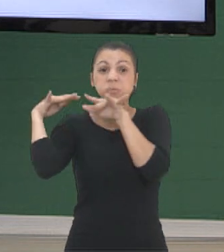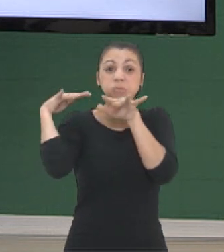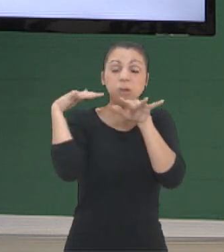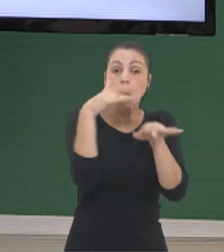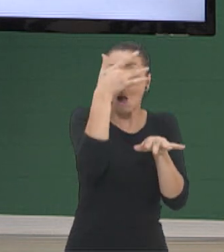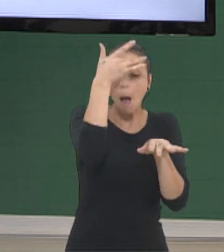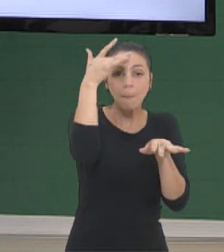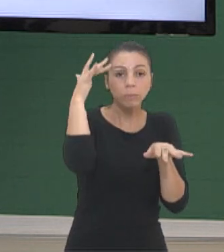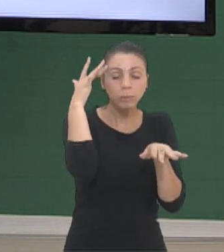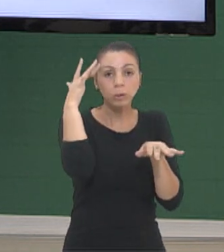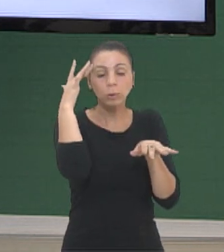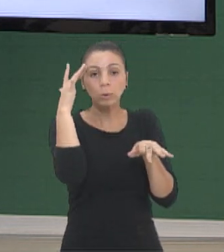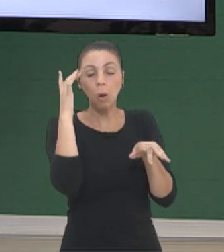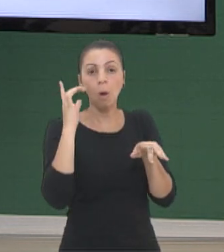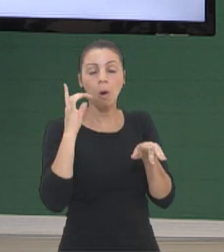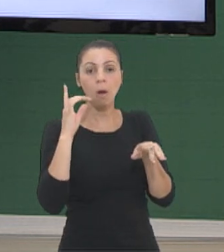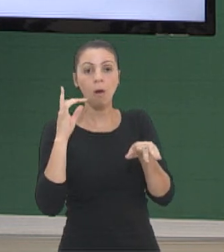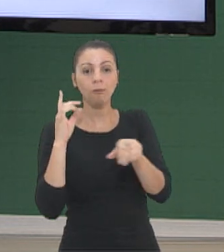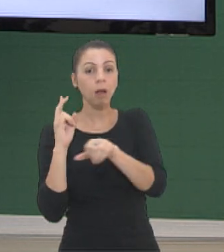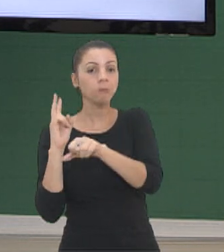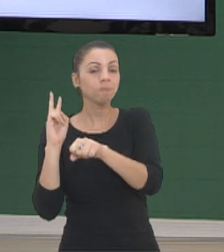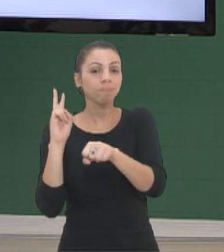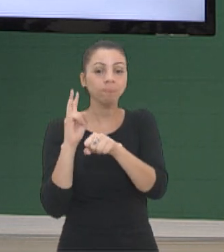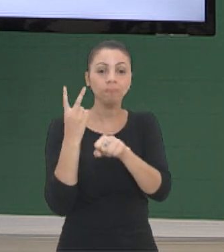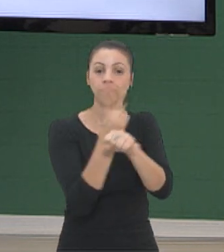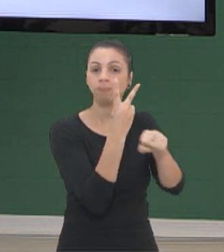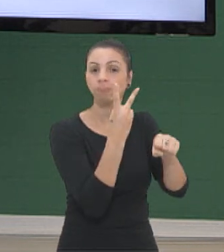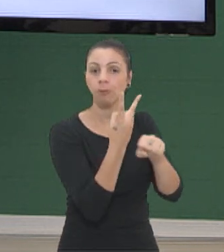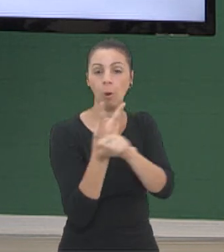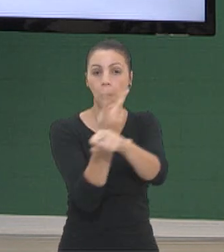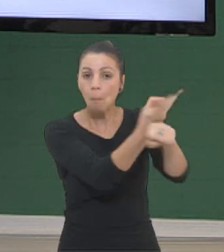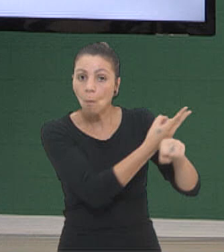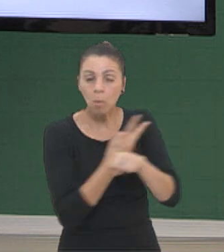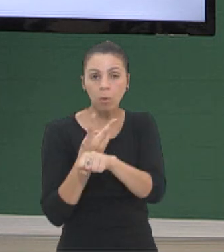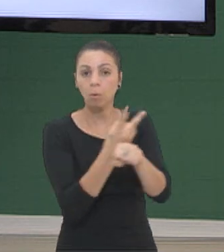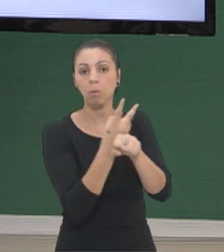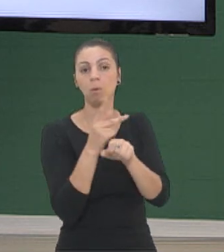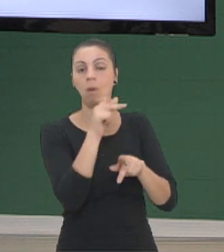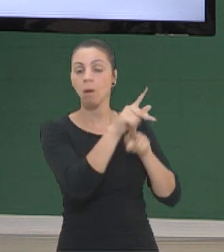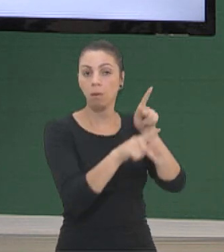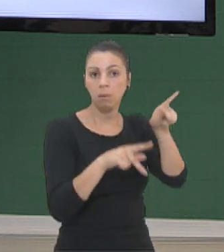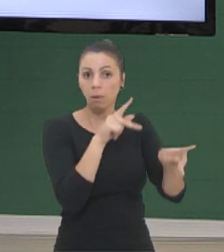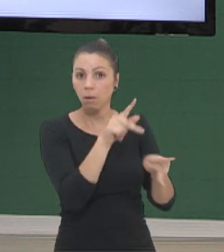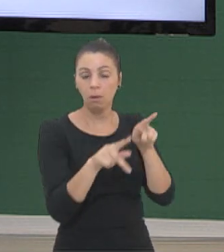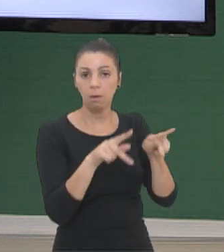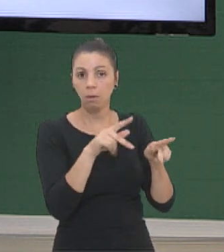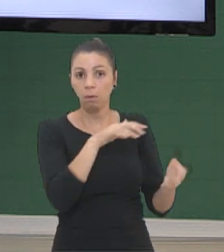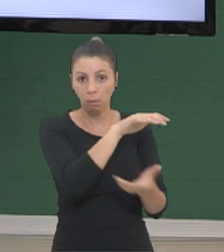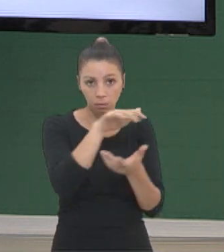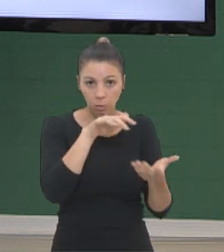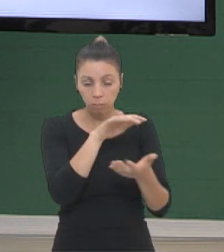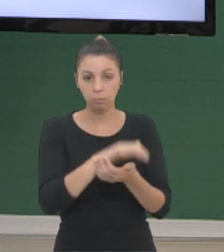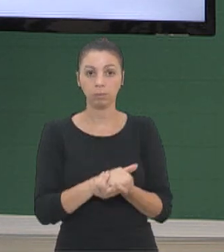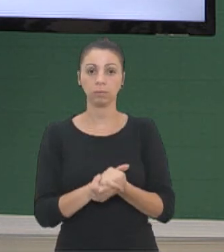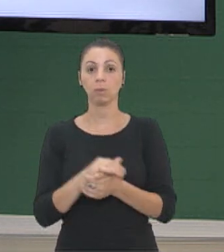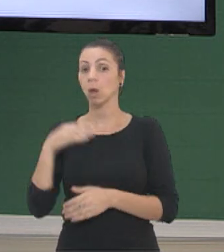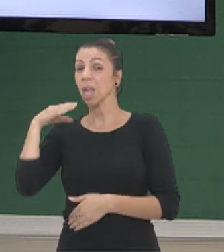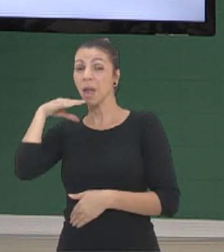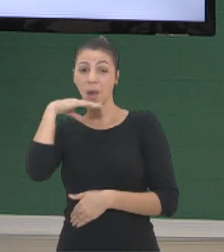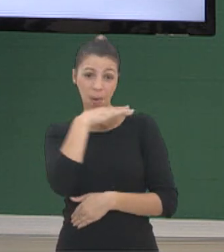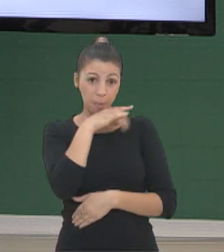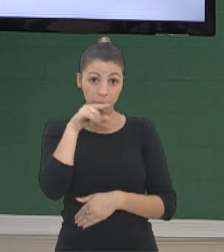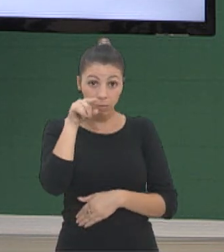símbolo maior do período do terror. É óbvio que você pode se